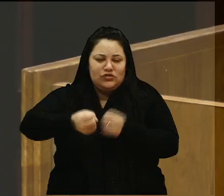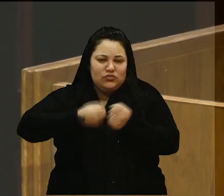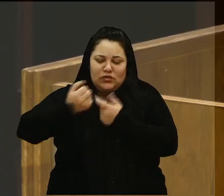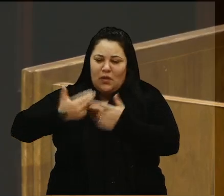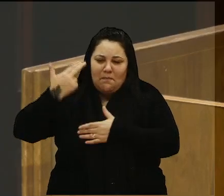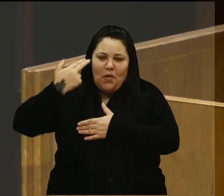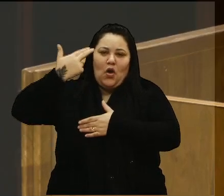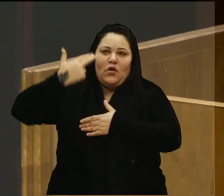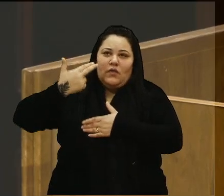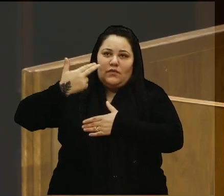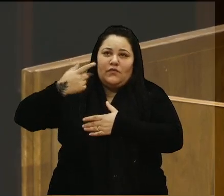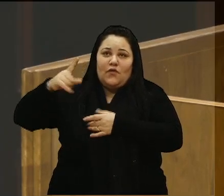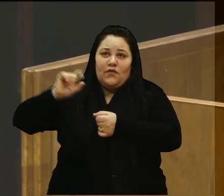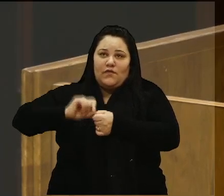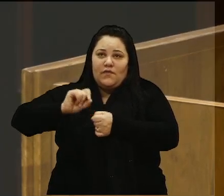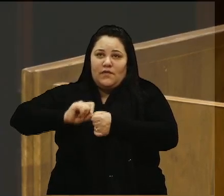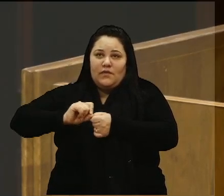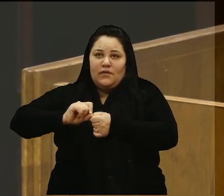suas parceiras,